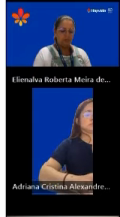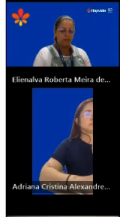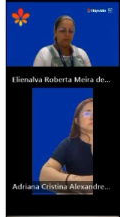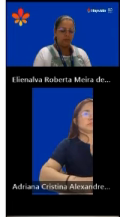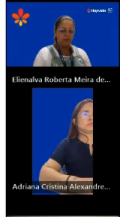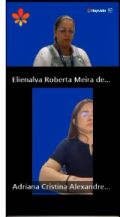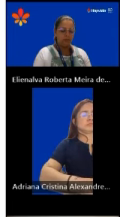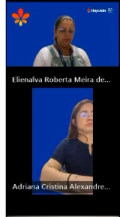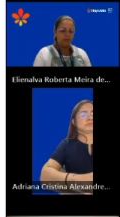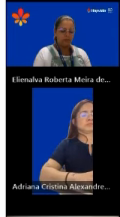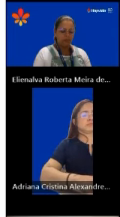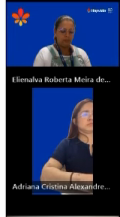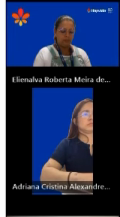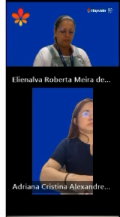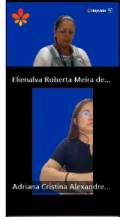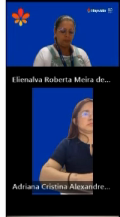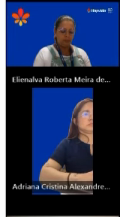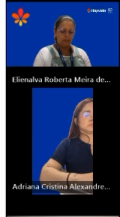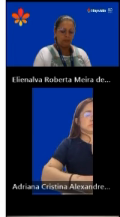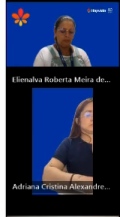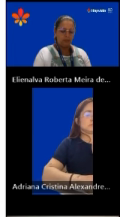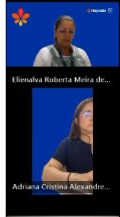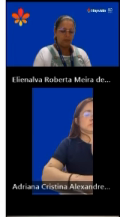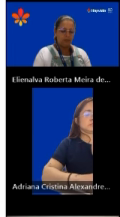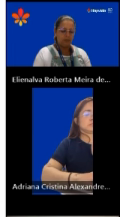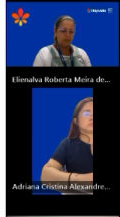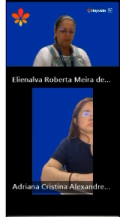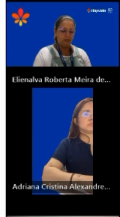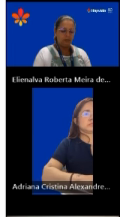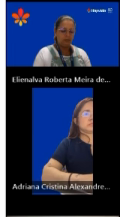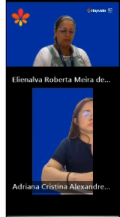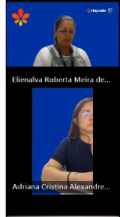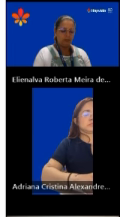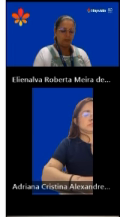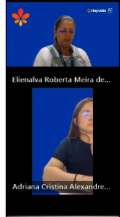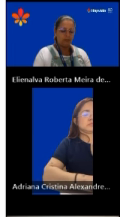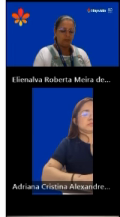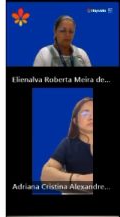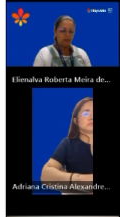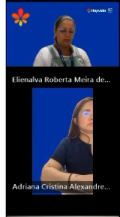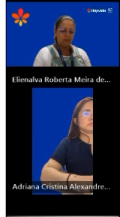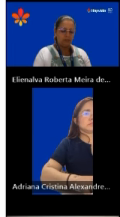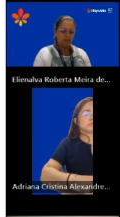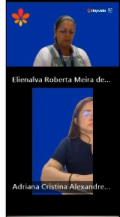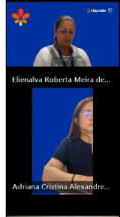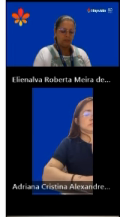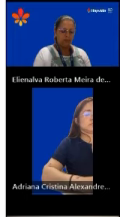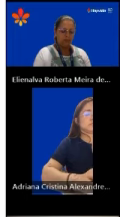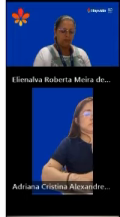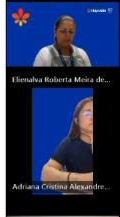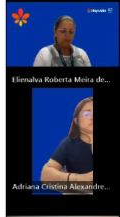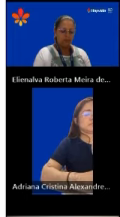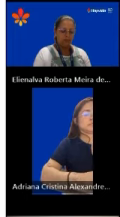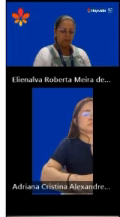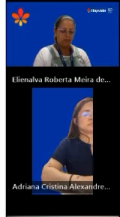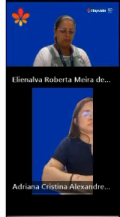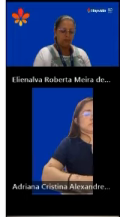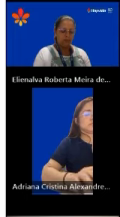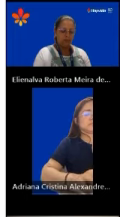ficarem sabendo aonde que essa lâmina está, o que aconteceu, se quebrou uma lâmpada, ou se ela realmente foi perdida, enfim. Então, a gente deixa tudo bonitinho,